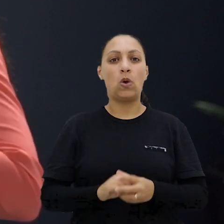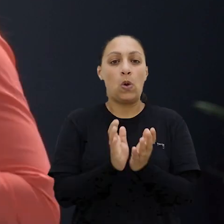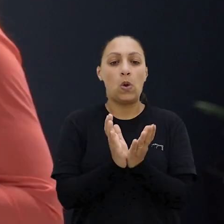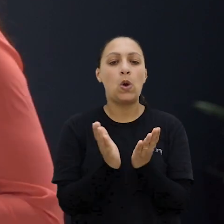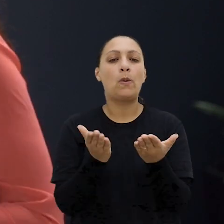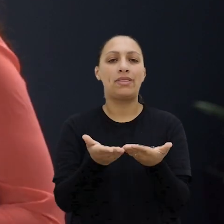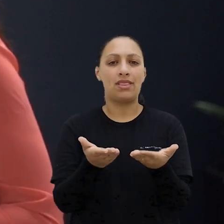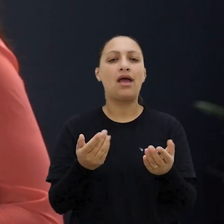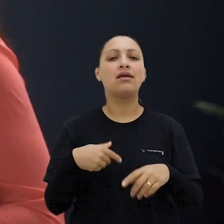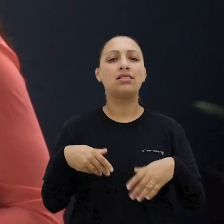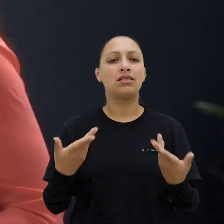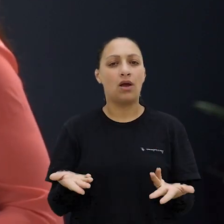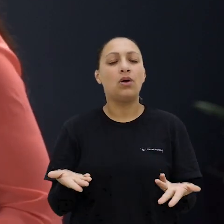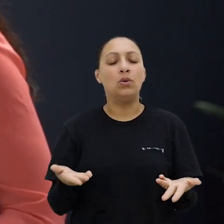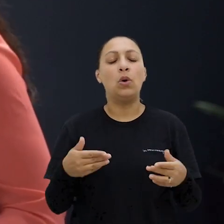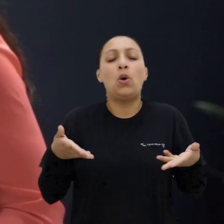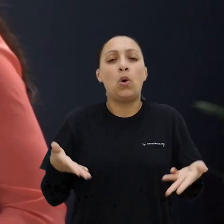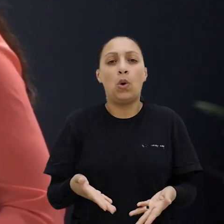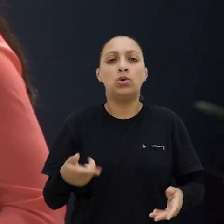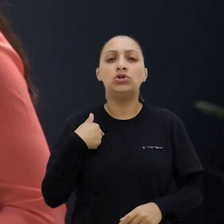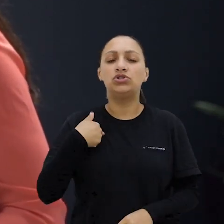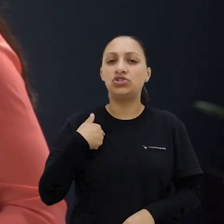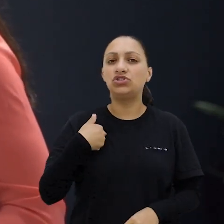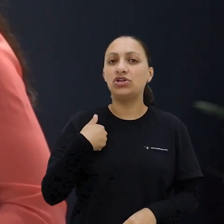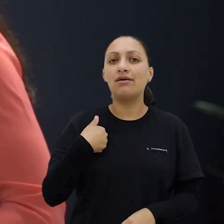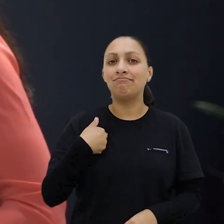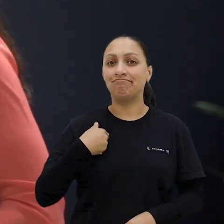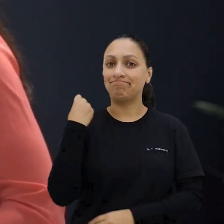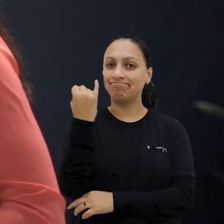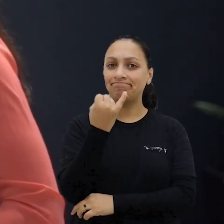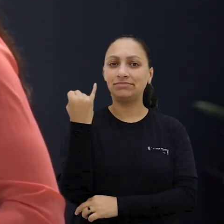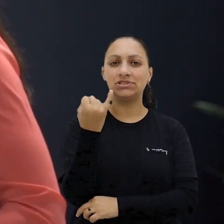Então o comitê hoje é uma